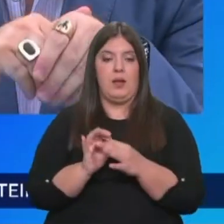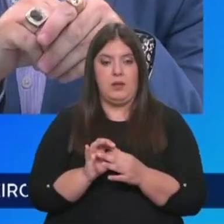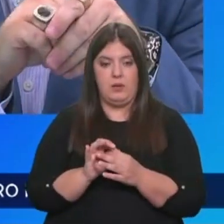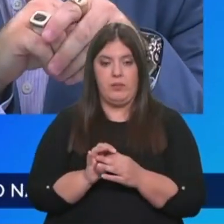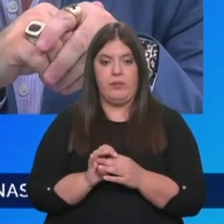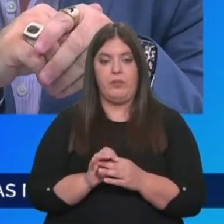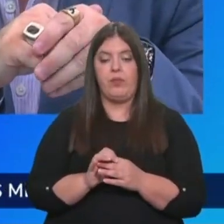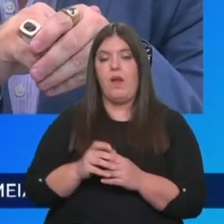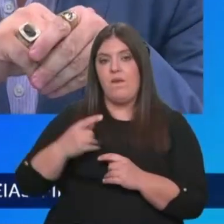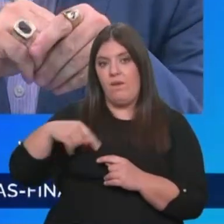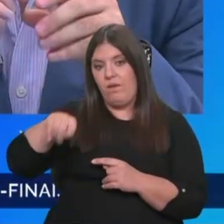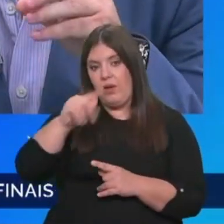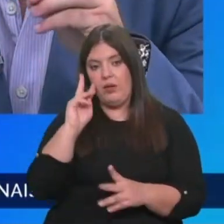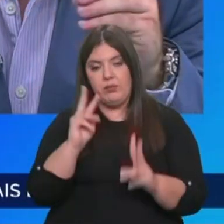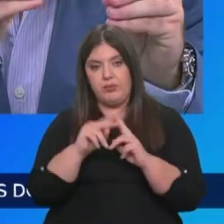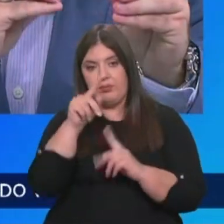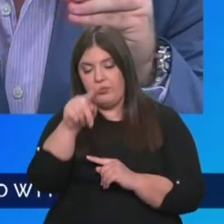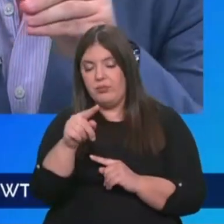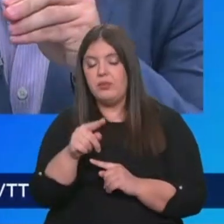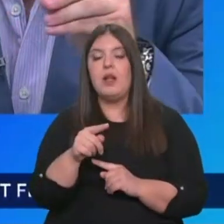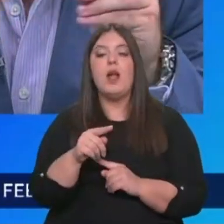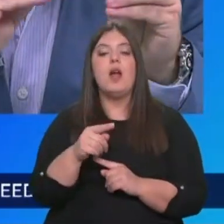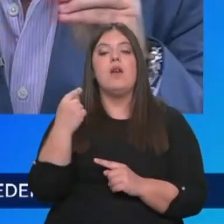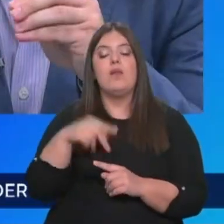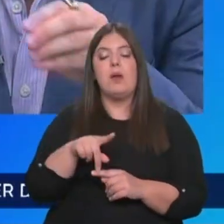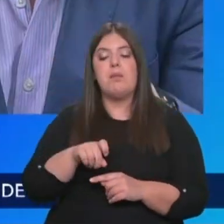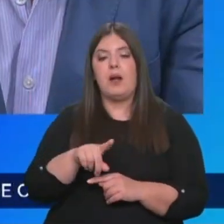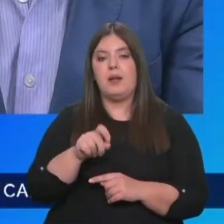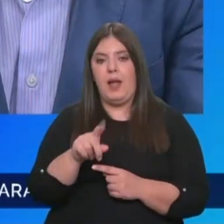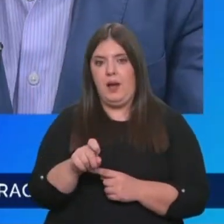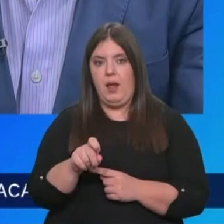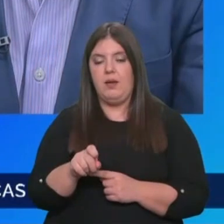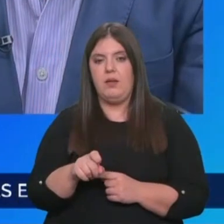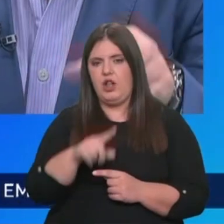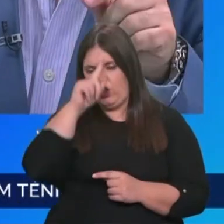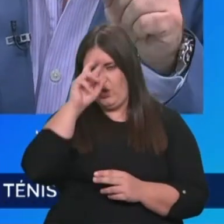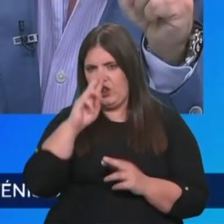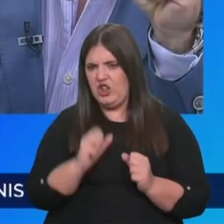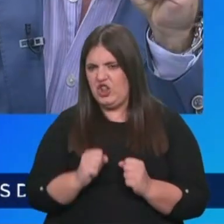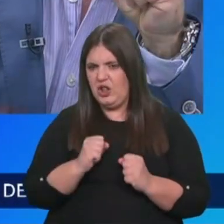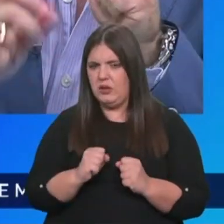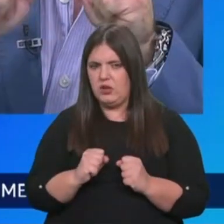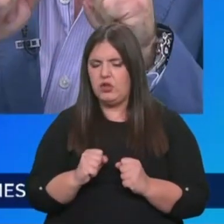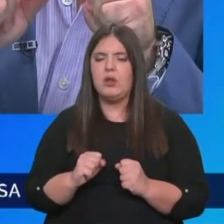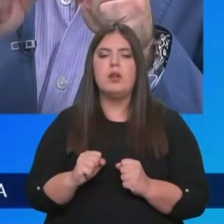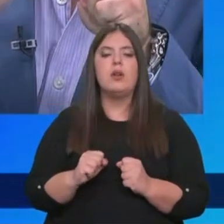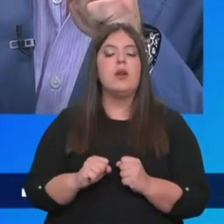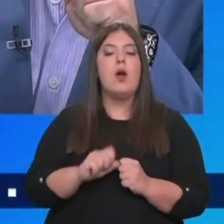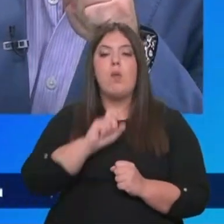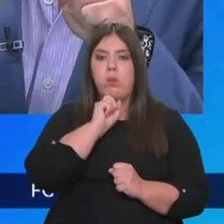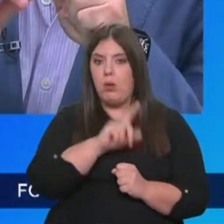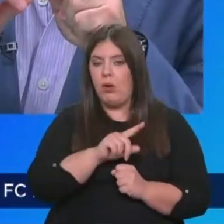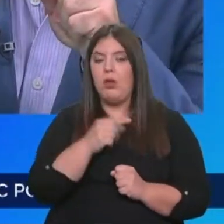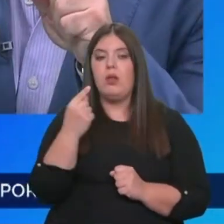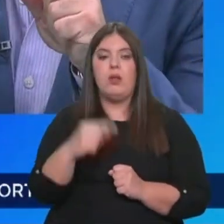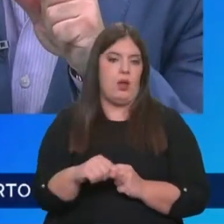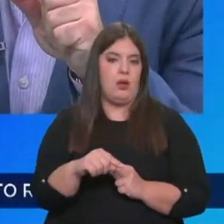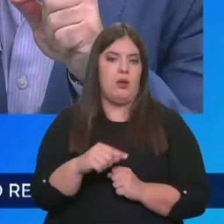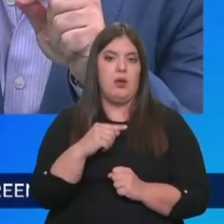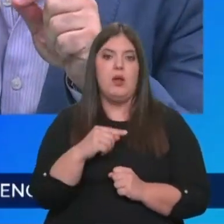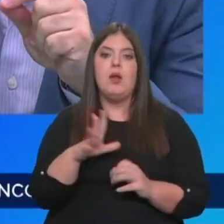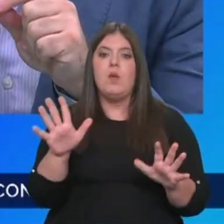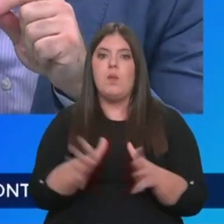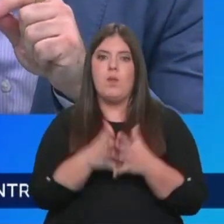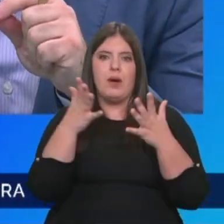Espacial Internacional, ver como é que as bactérias que são resistentes aos antibióticos podem ter aqui um